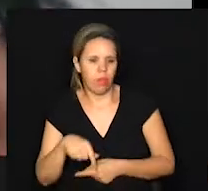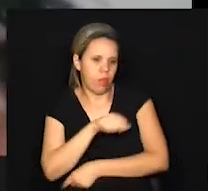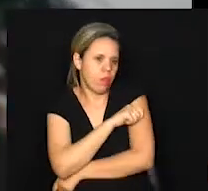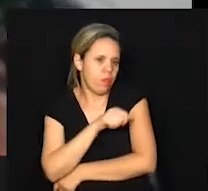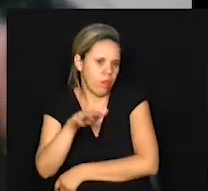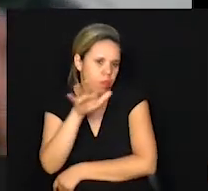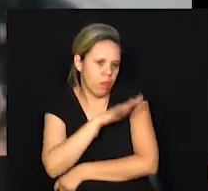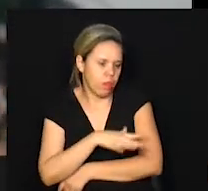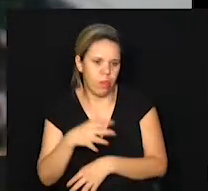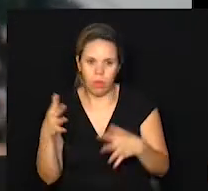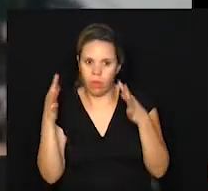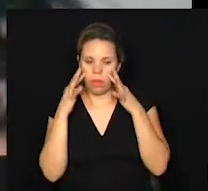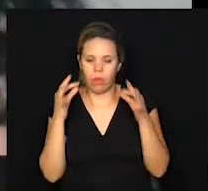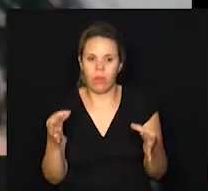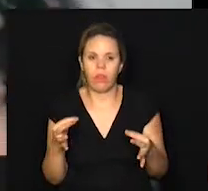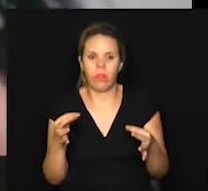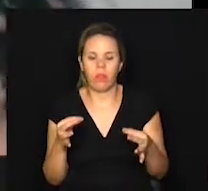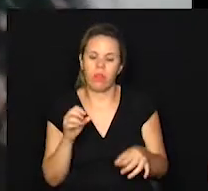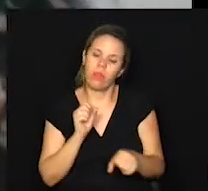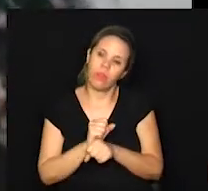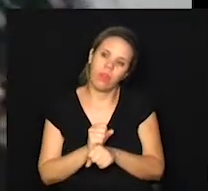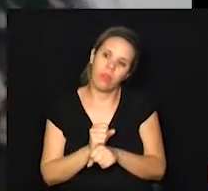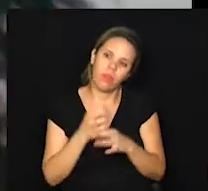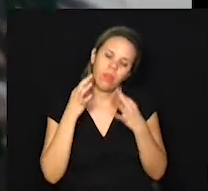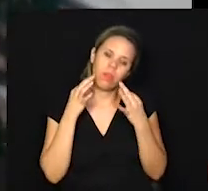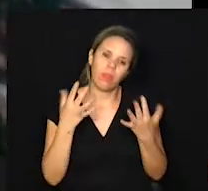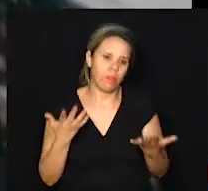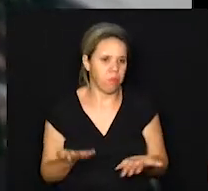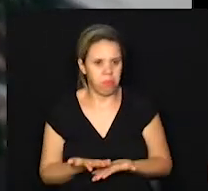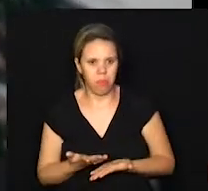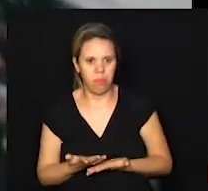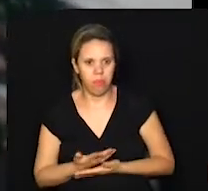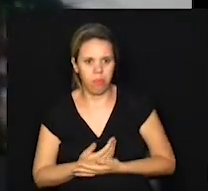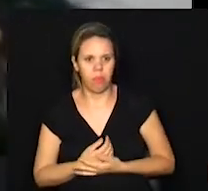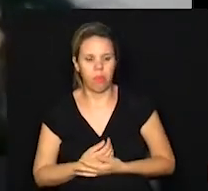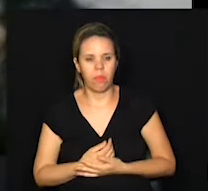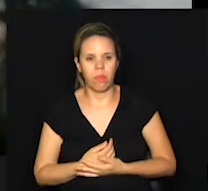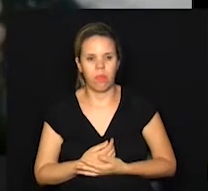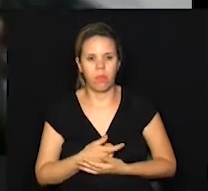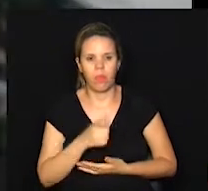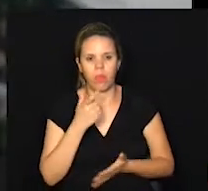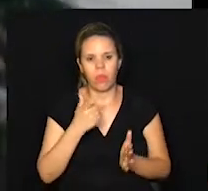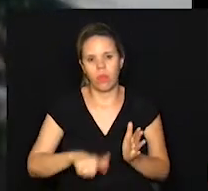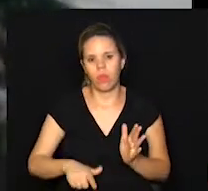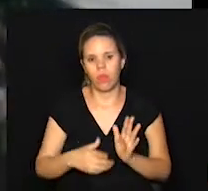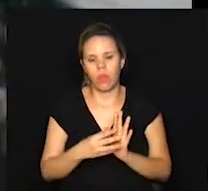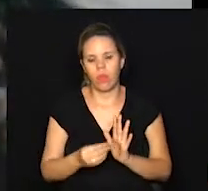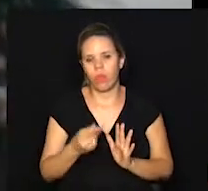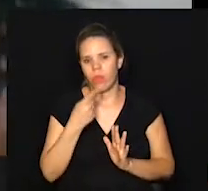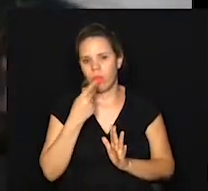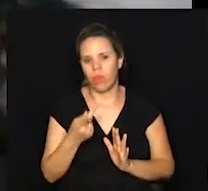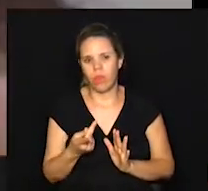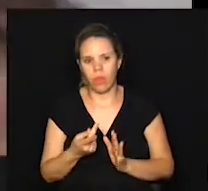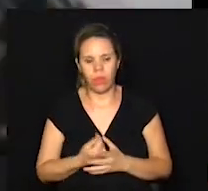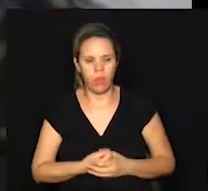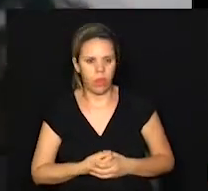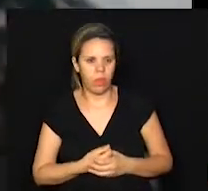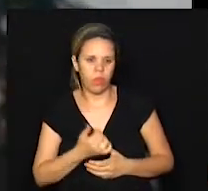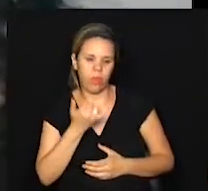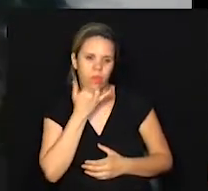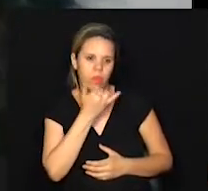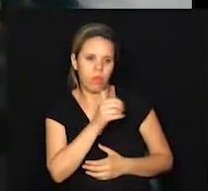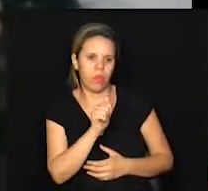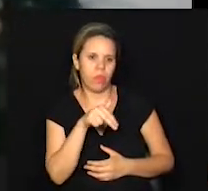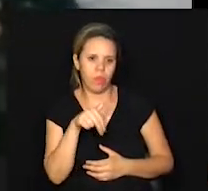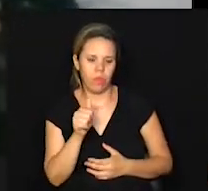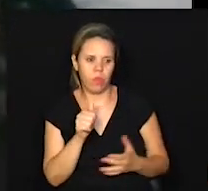são atenciosos, que param, que prestam, de fato, prestam. Olha isso, olha a sonoridade disso. A desculpa, Ana, que